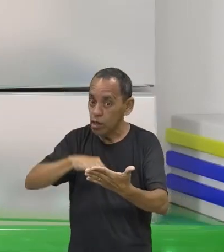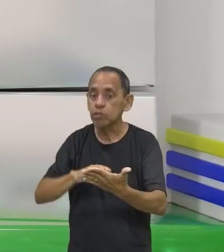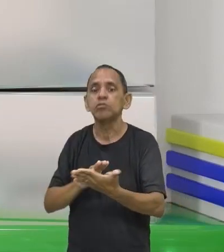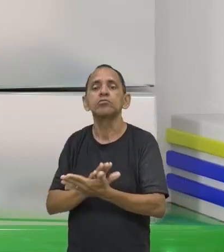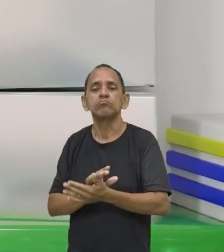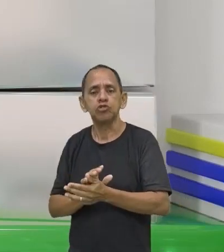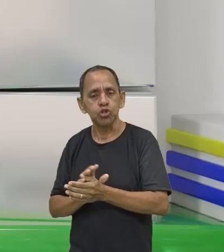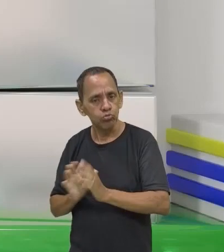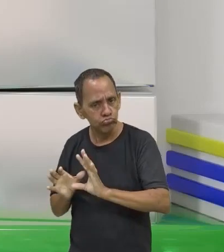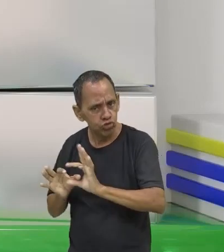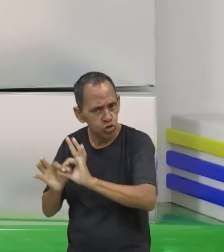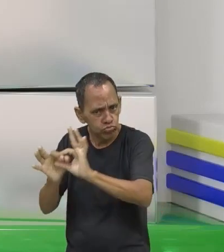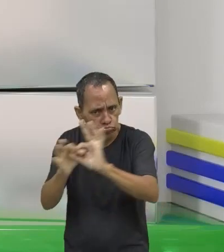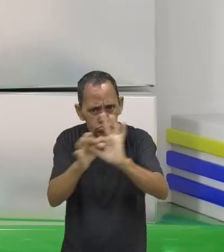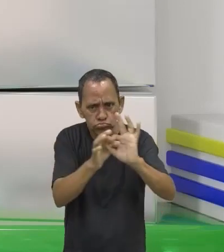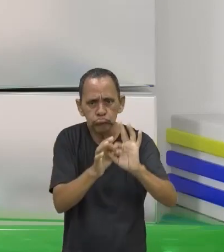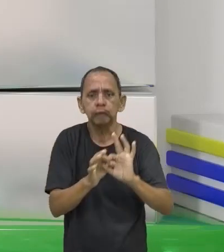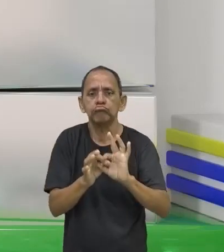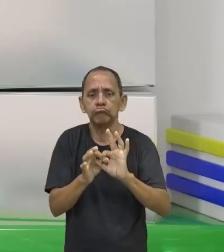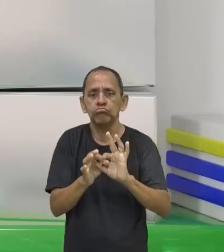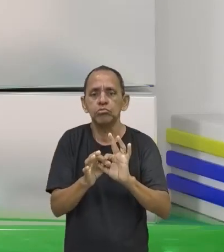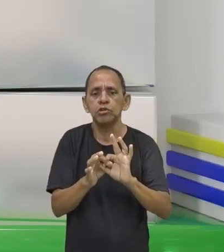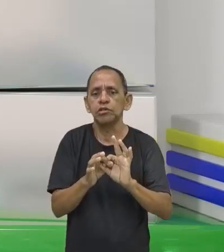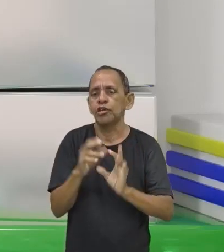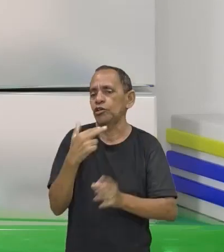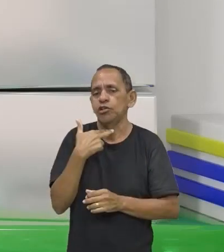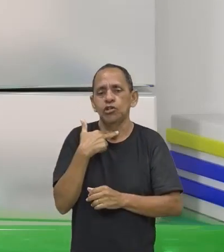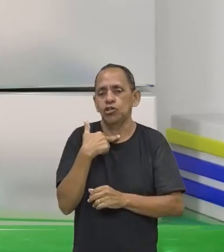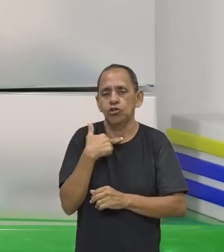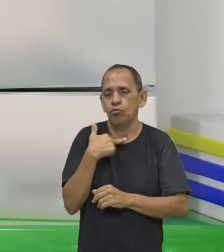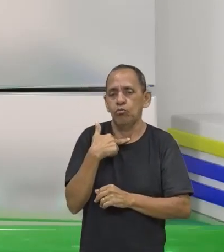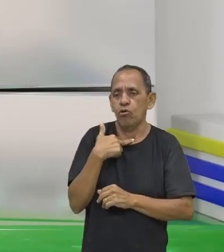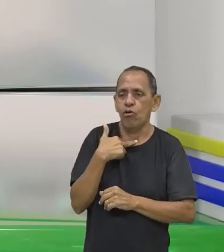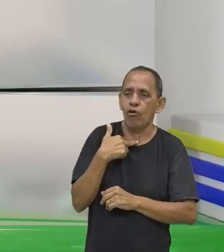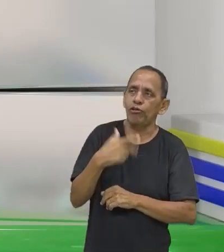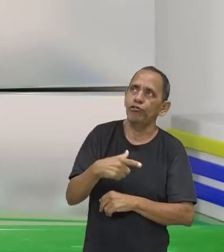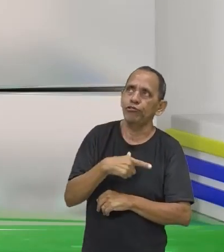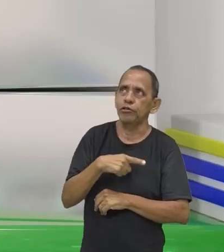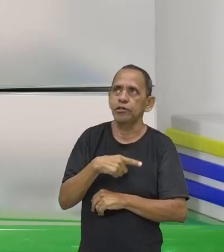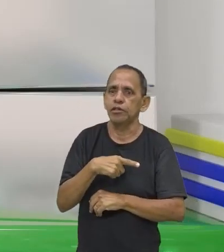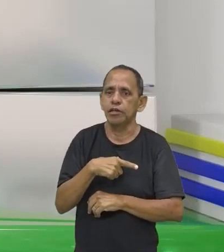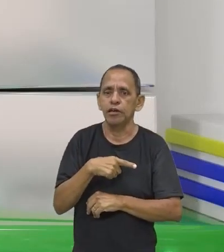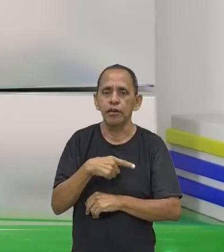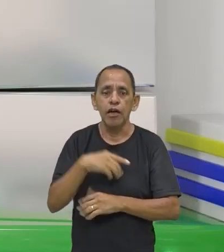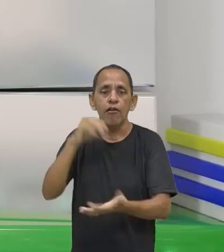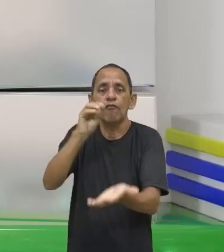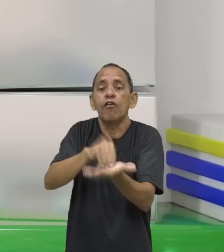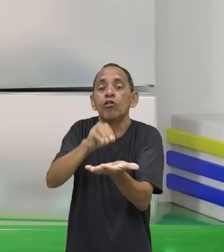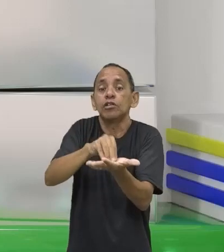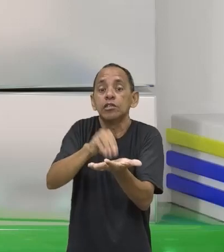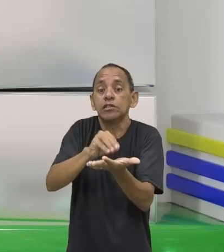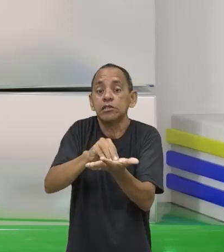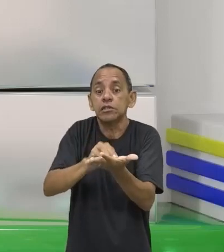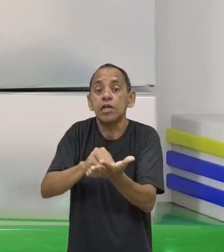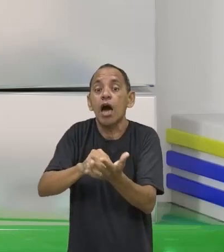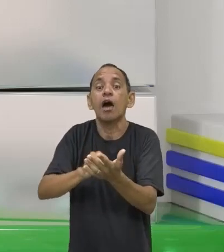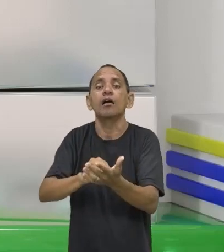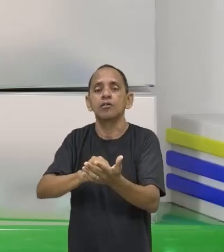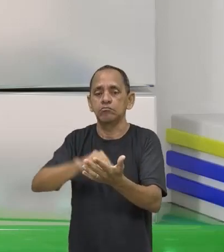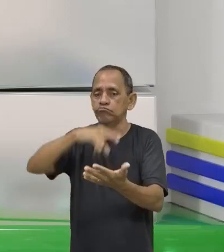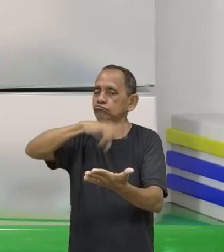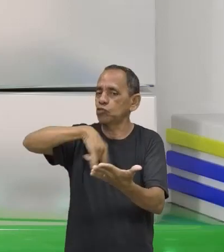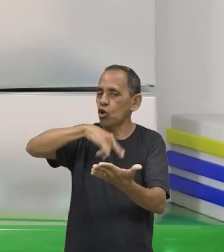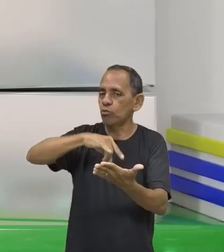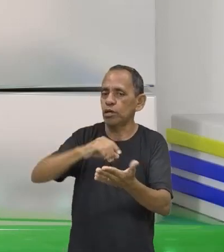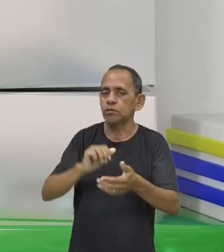ter nenhum desses documentos. Ah, eu vejo muitos professores presenciais pedindo cartela. Todo dia, né, professora Cristiane?